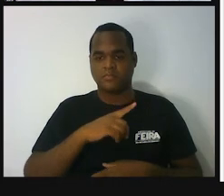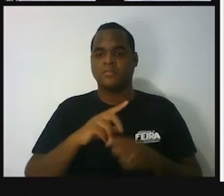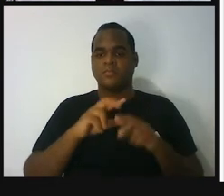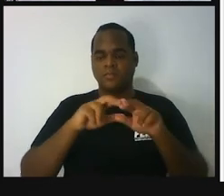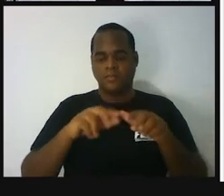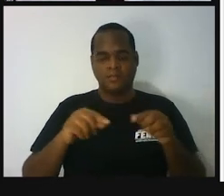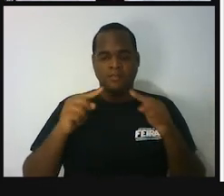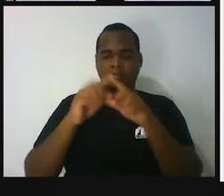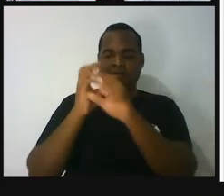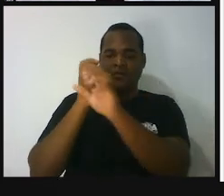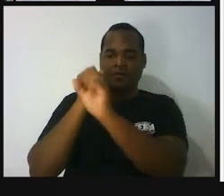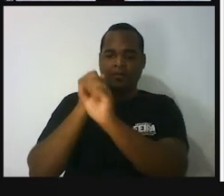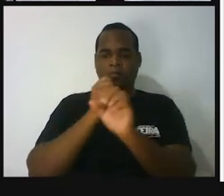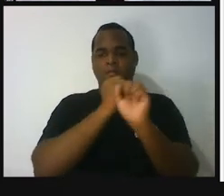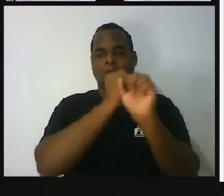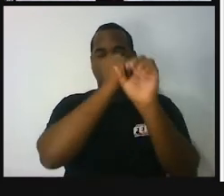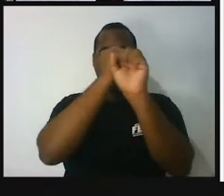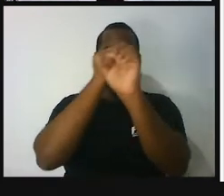assim como